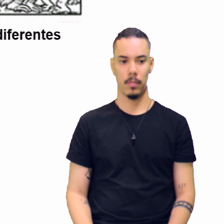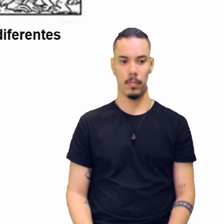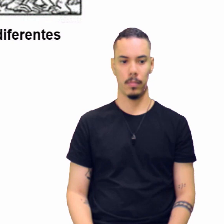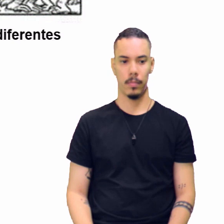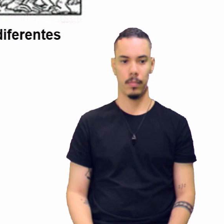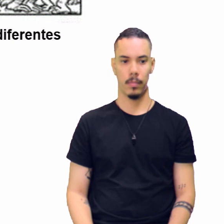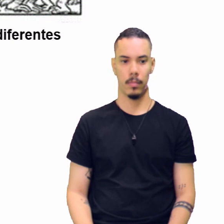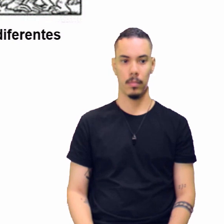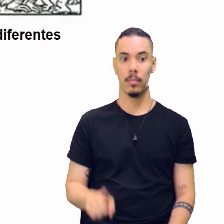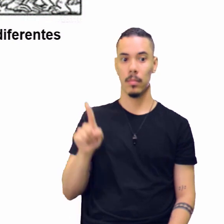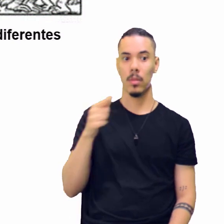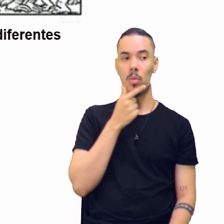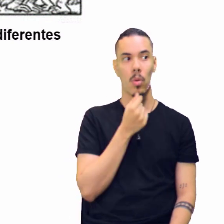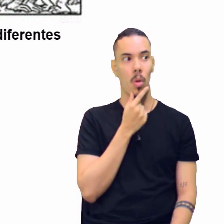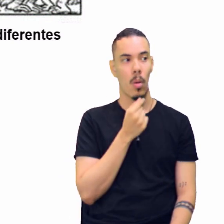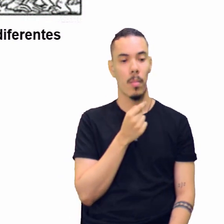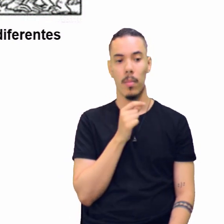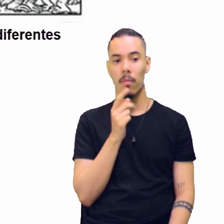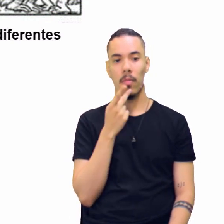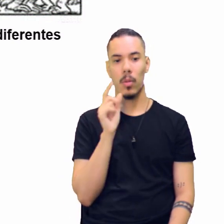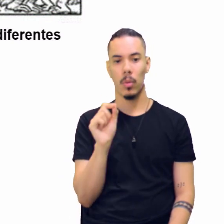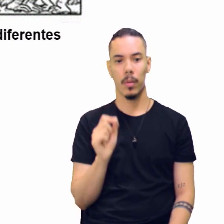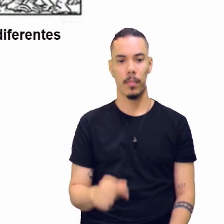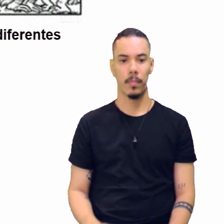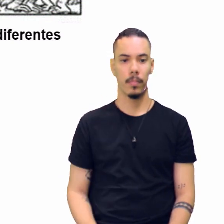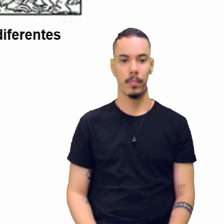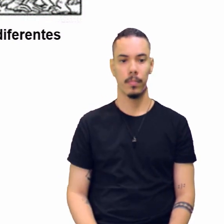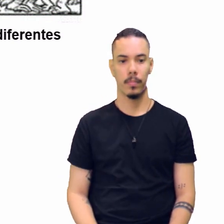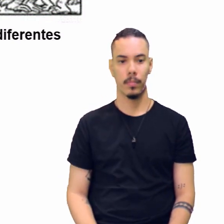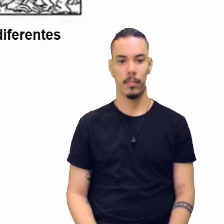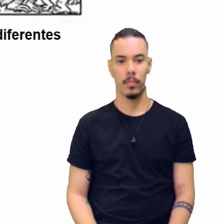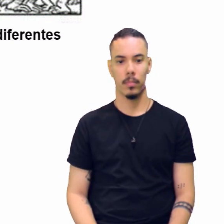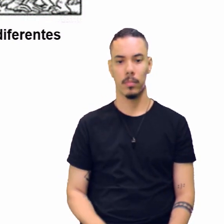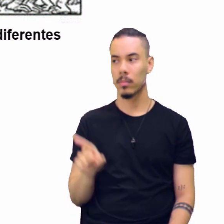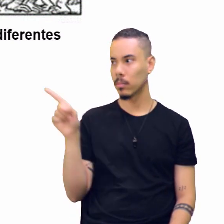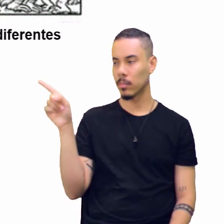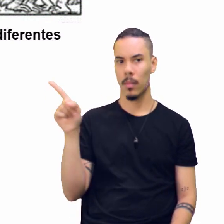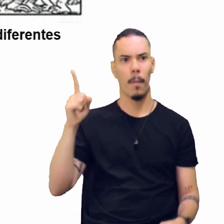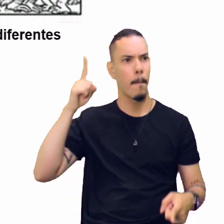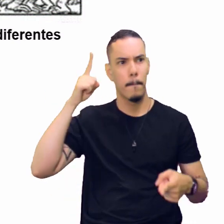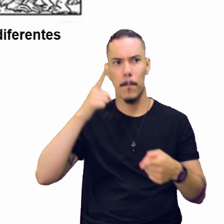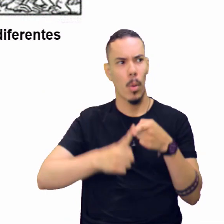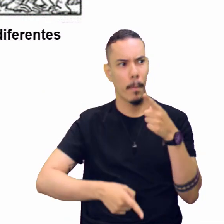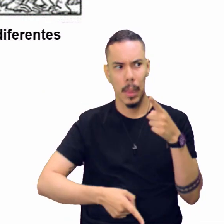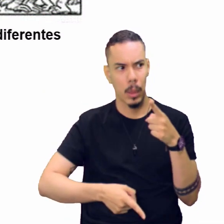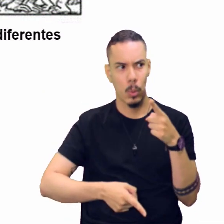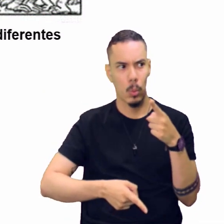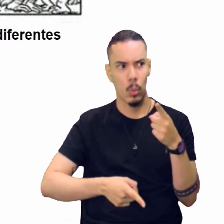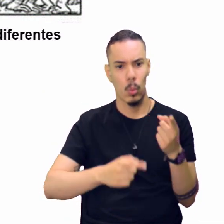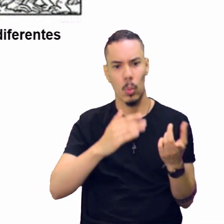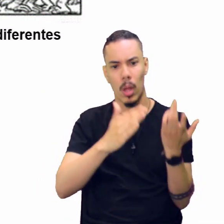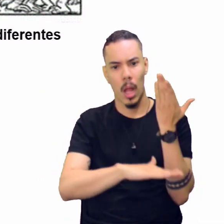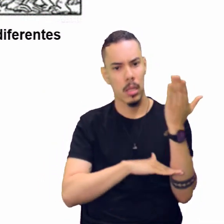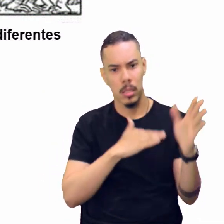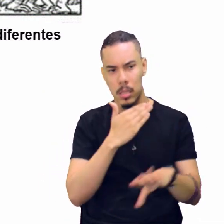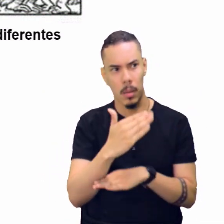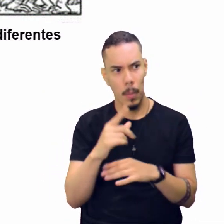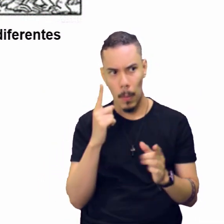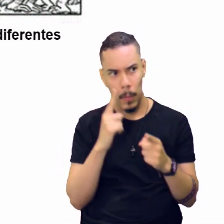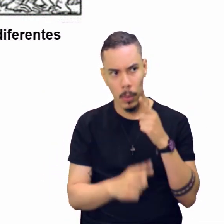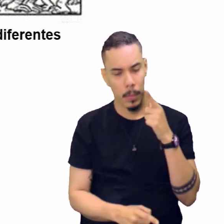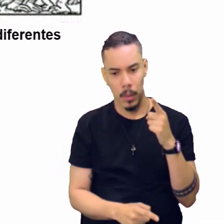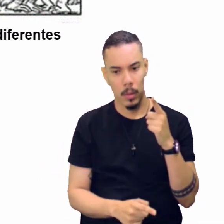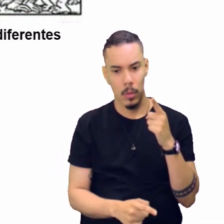E olha o Chico Bento. O que que tá dizendo o Chico Bento? Aponta pra quê? Para a placa. Proibido caçar.